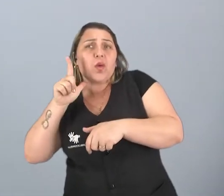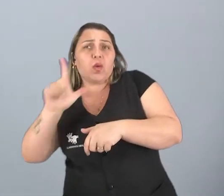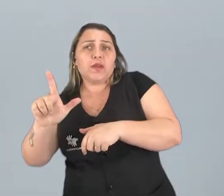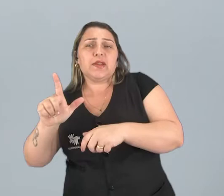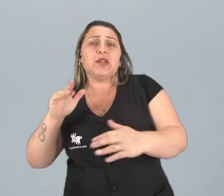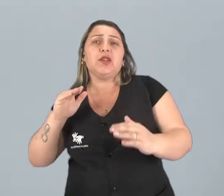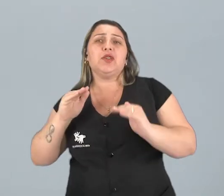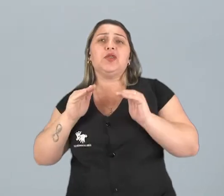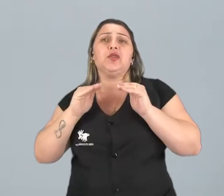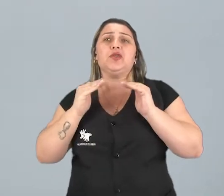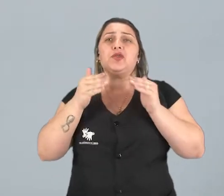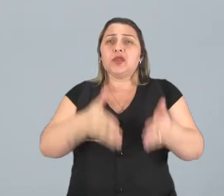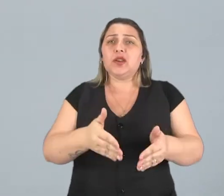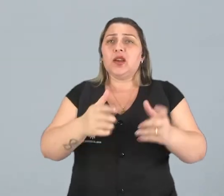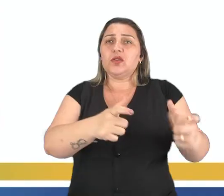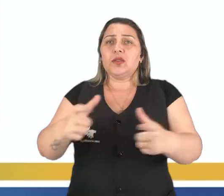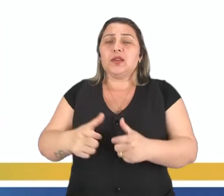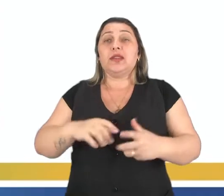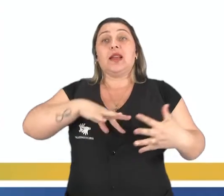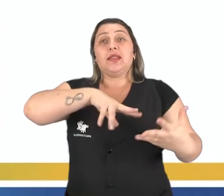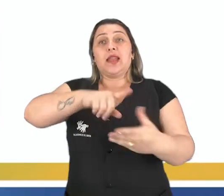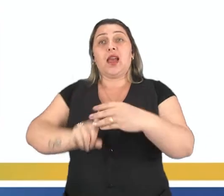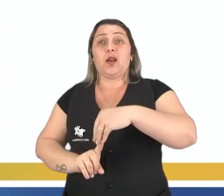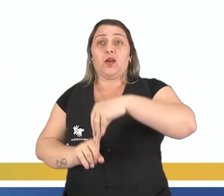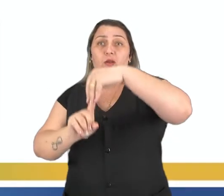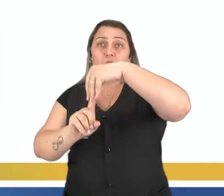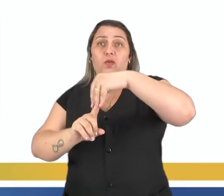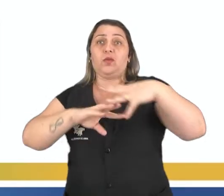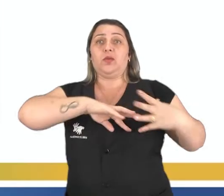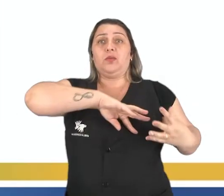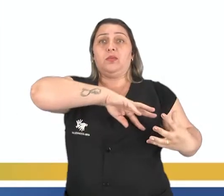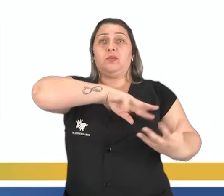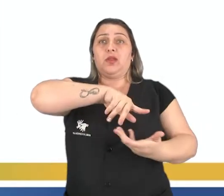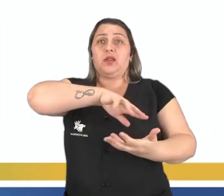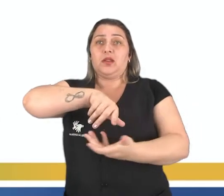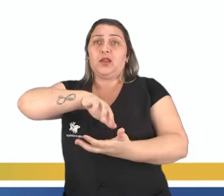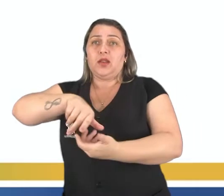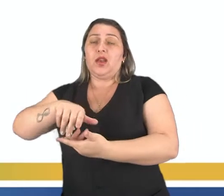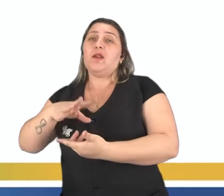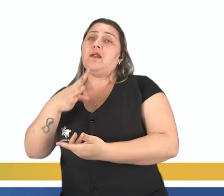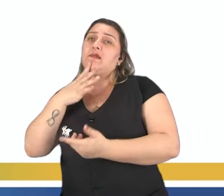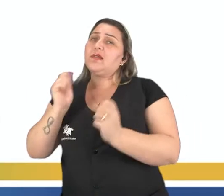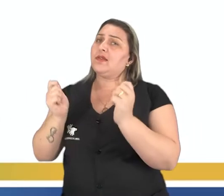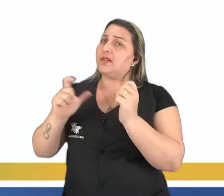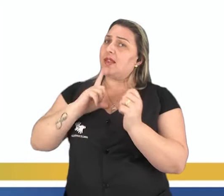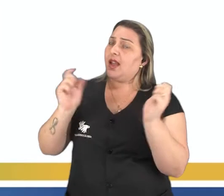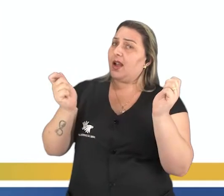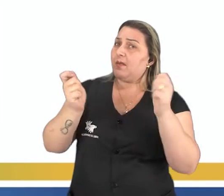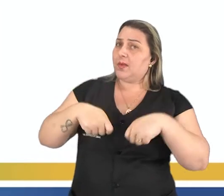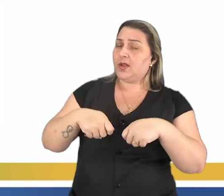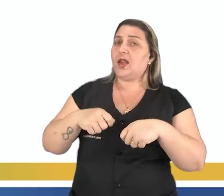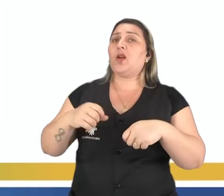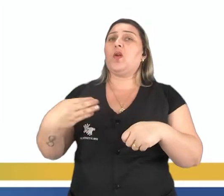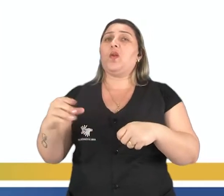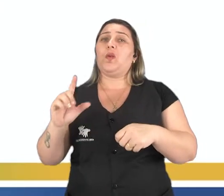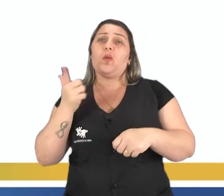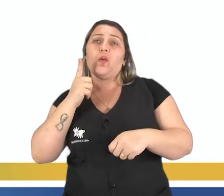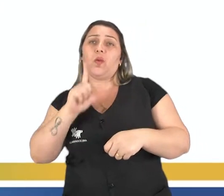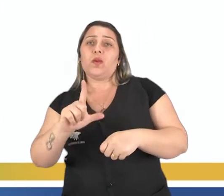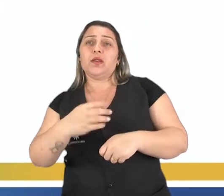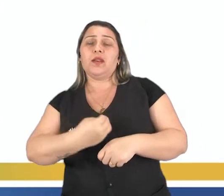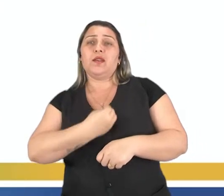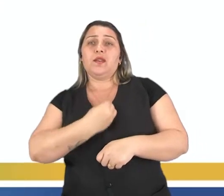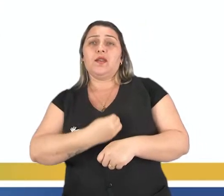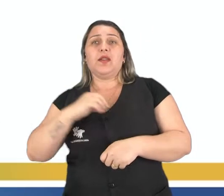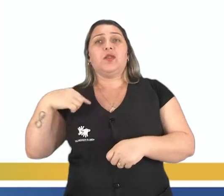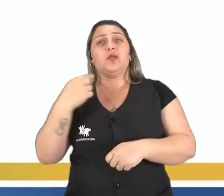esses locais. A Terra é o único planeta que conhecemos que tem a capacidade de abrigar a vida. A vida